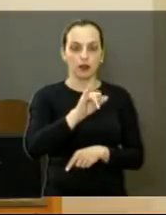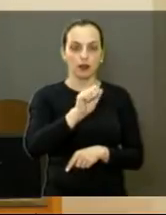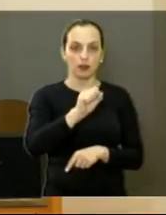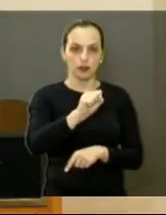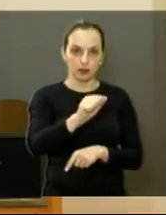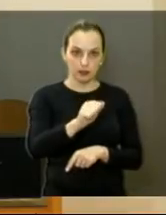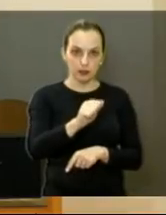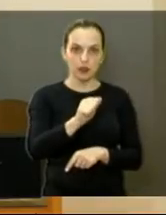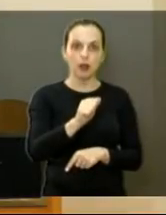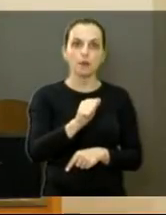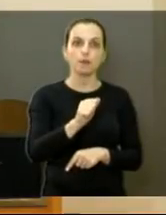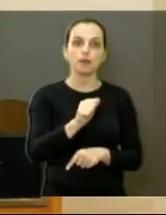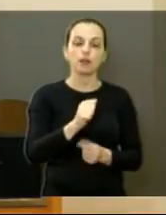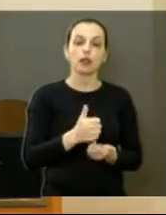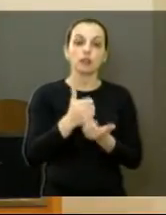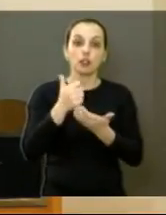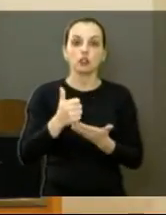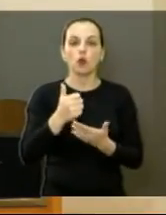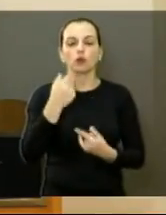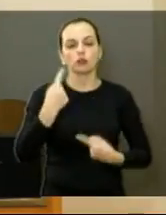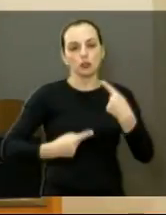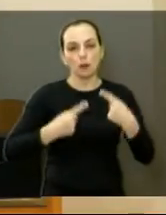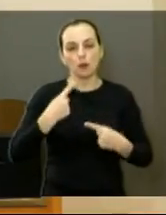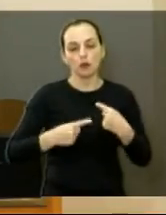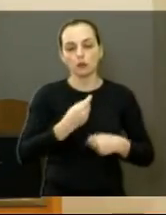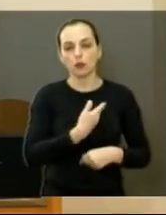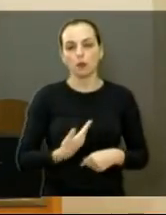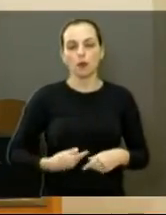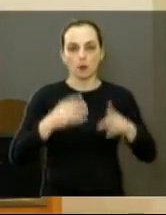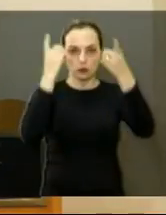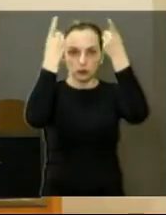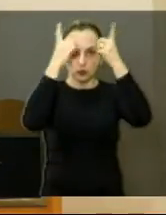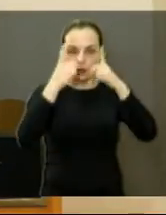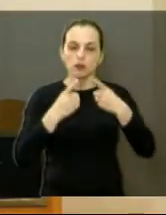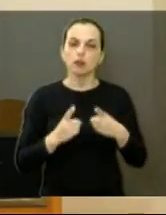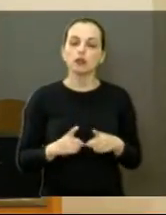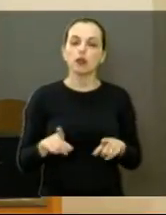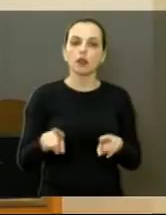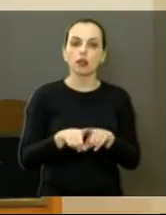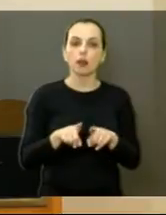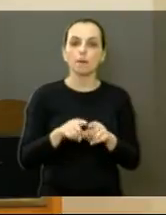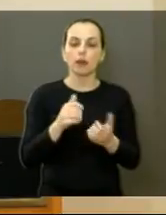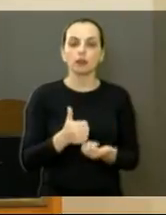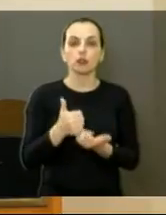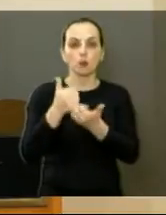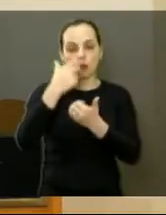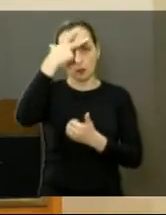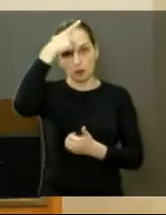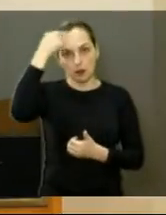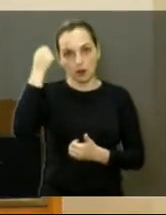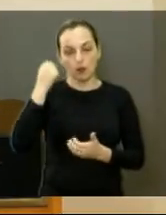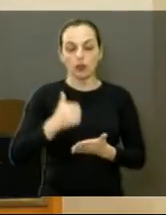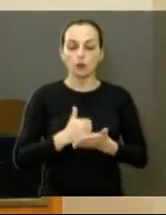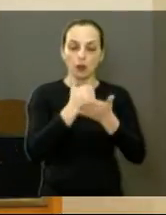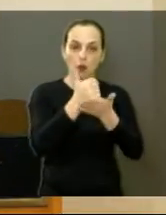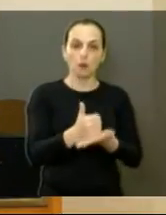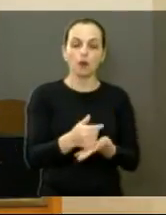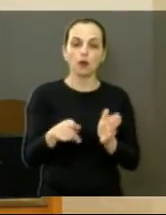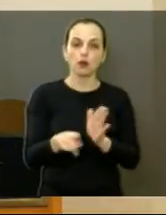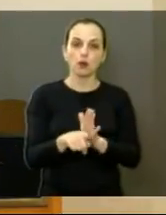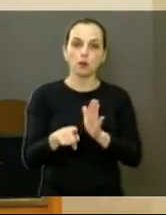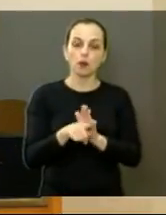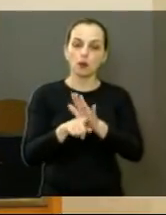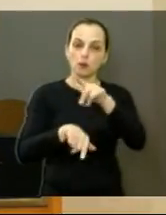para Políticas Públicas para Deficientes, e o nosso vice-prefeito, também pelo apoio enquanto prefeitura às ações